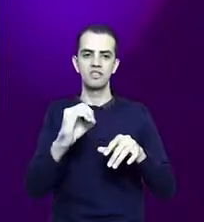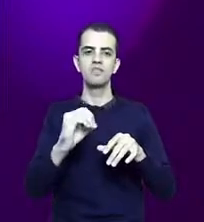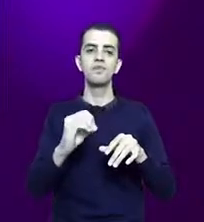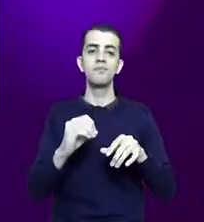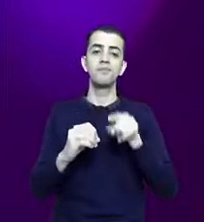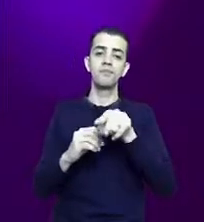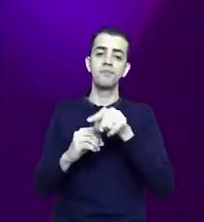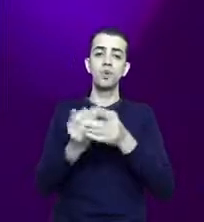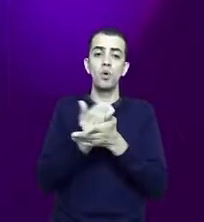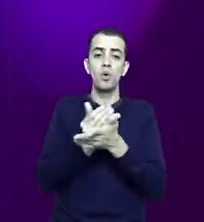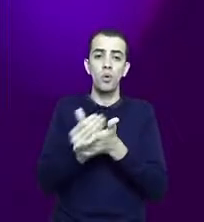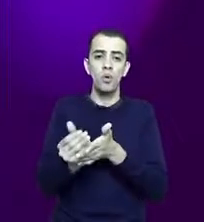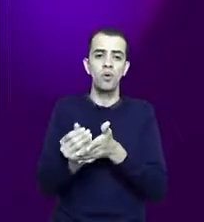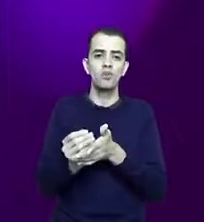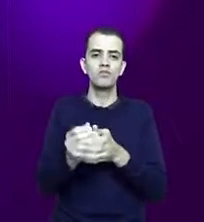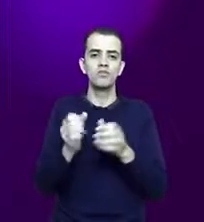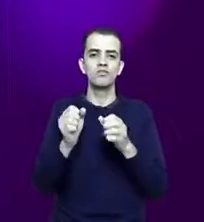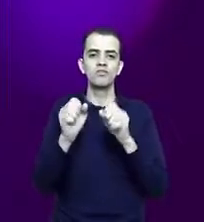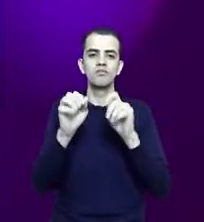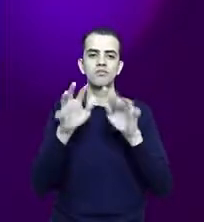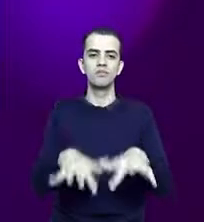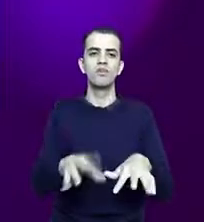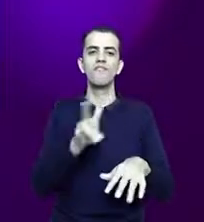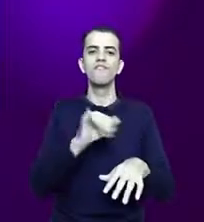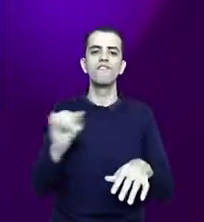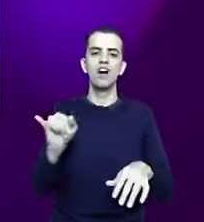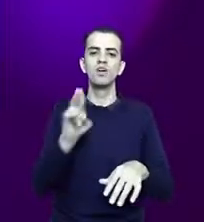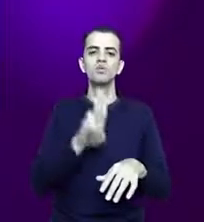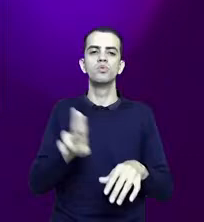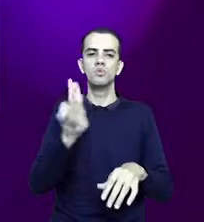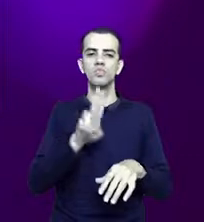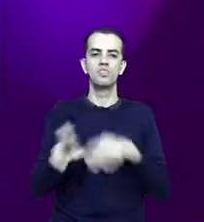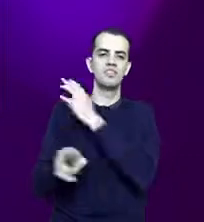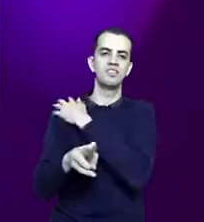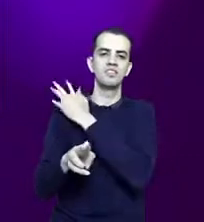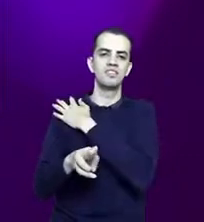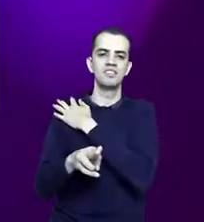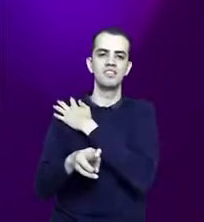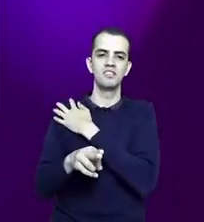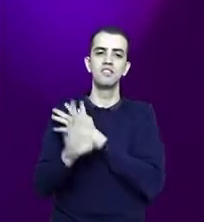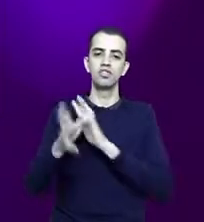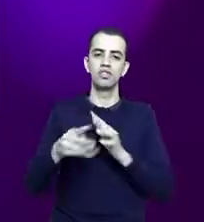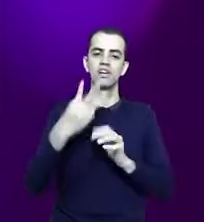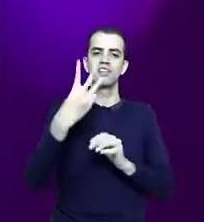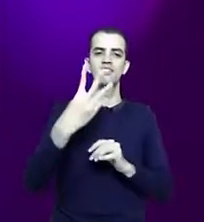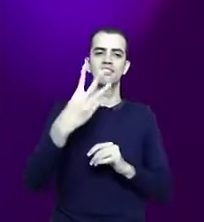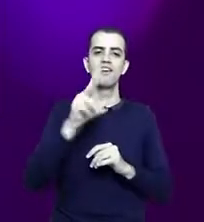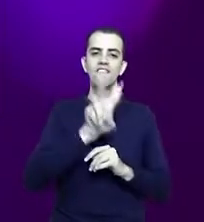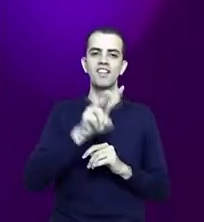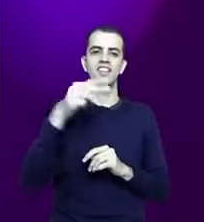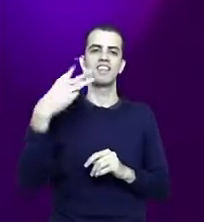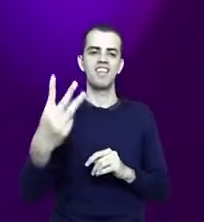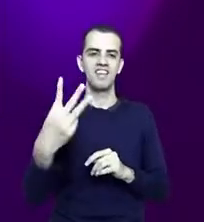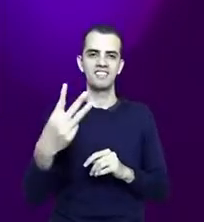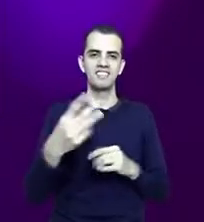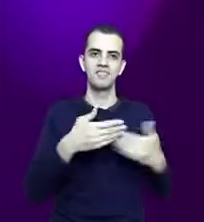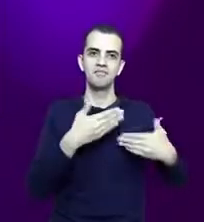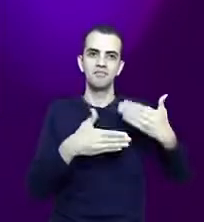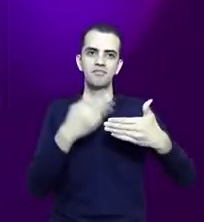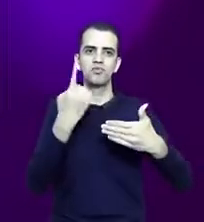software. Ele vai ser usado numa artroplastia de ombro. Nós já estamos hoje na terceira versão desse software, vou mostrar para vocês mais à